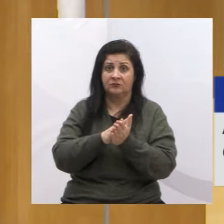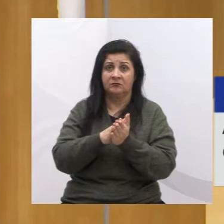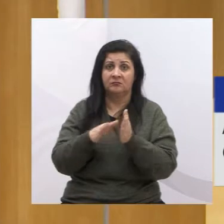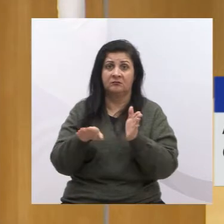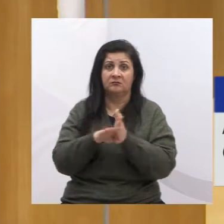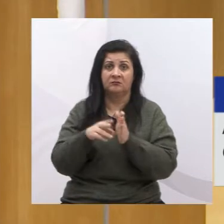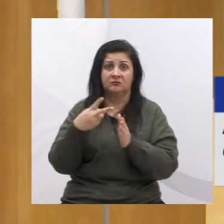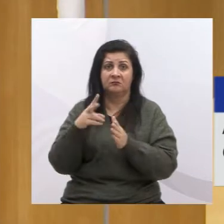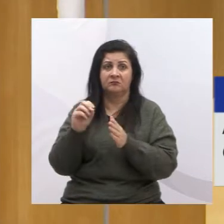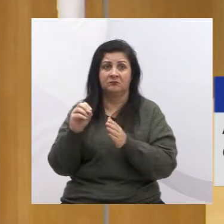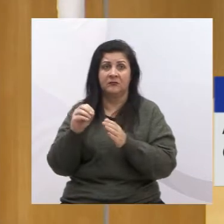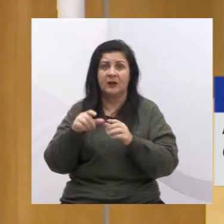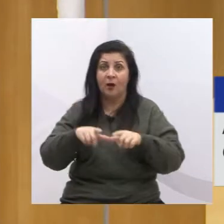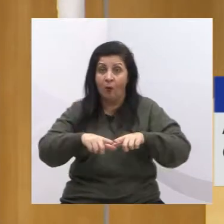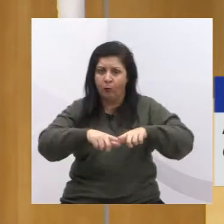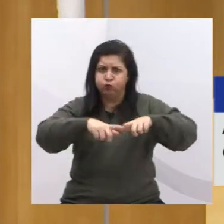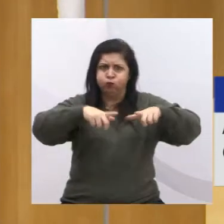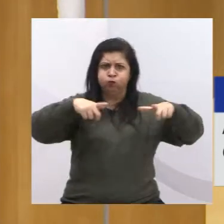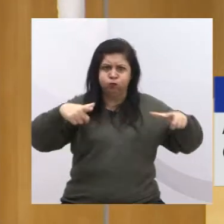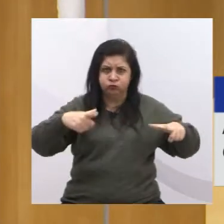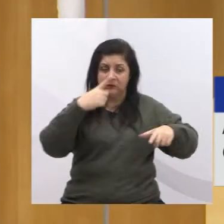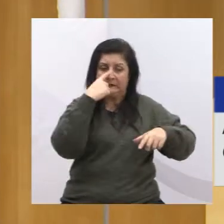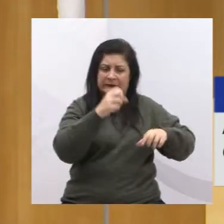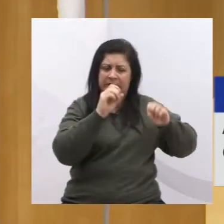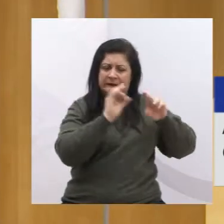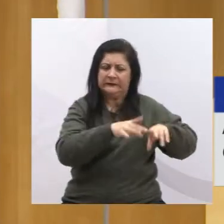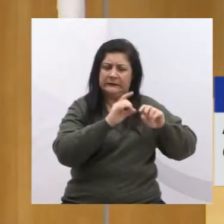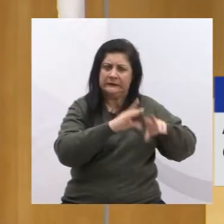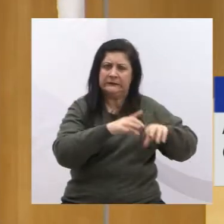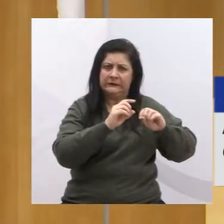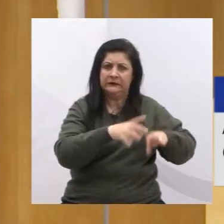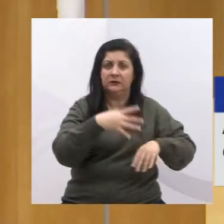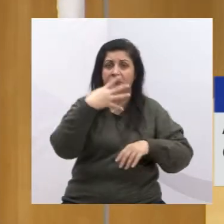2.168,70, e de grande porte, 60 VRMs, R$